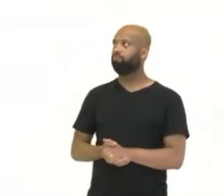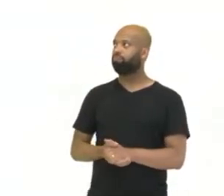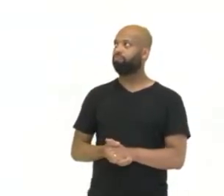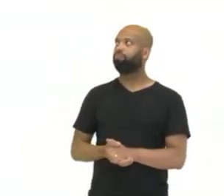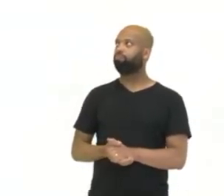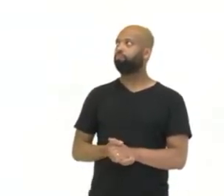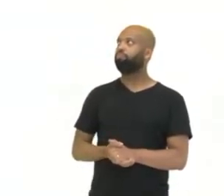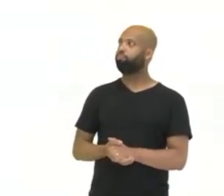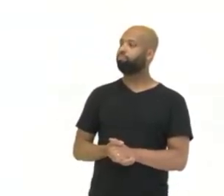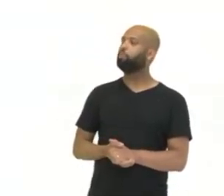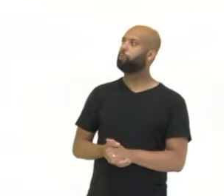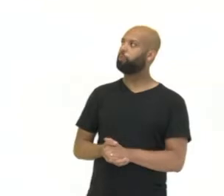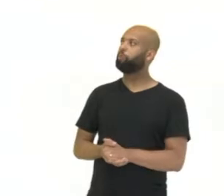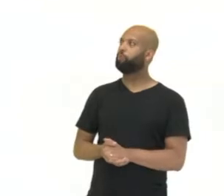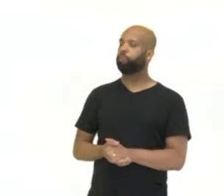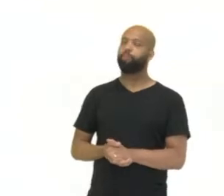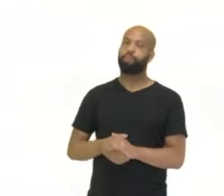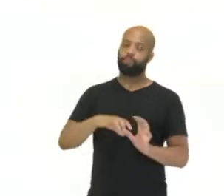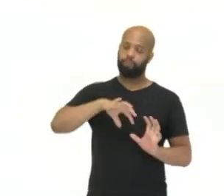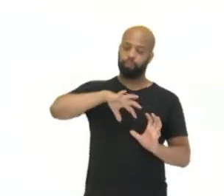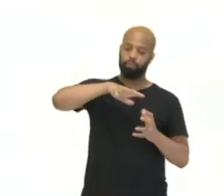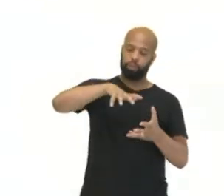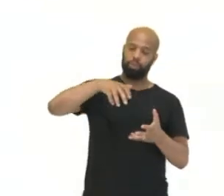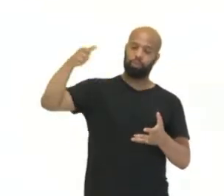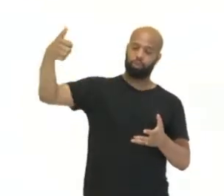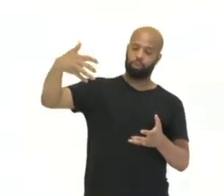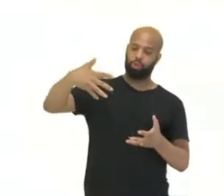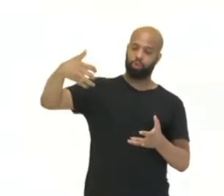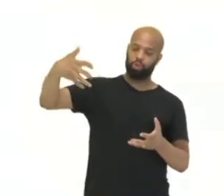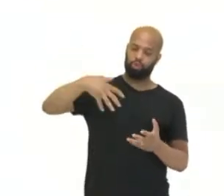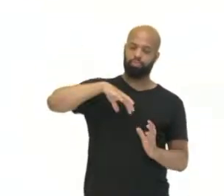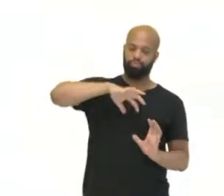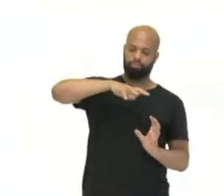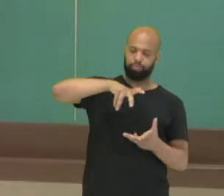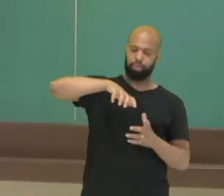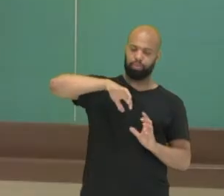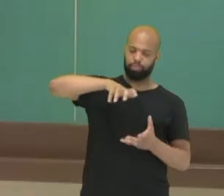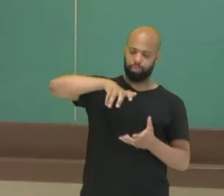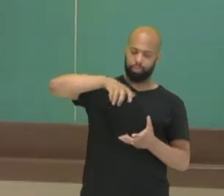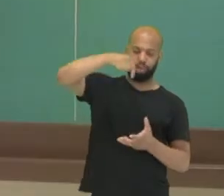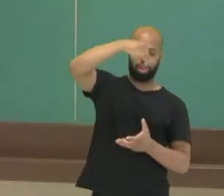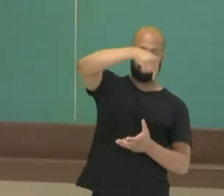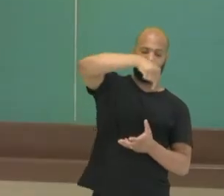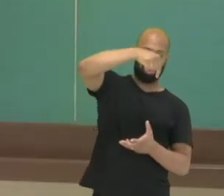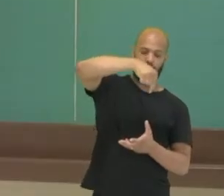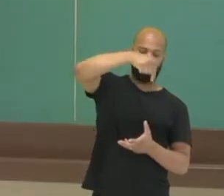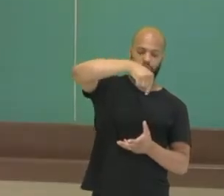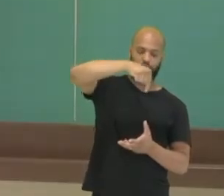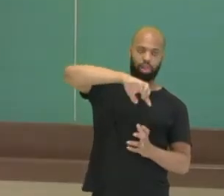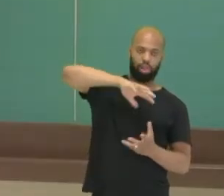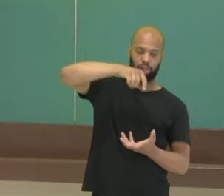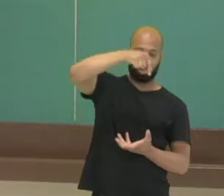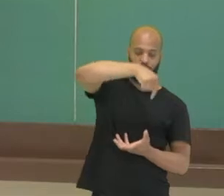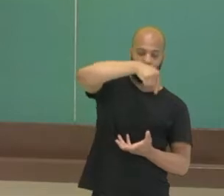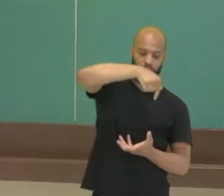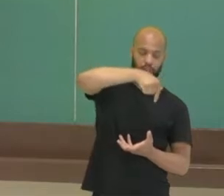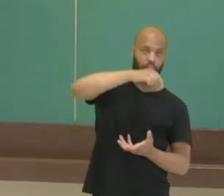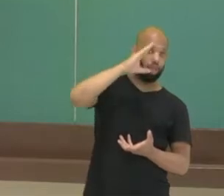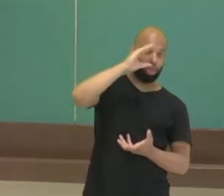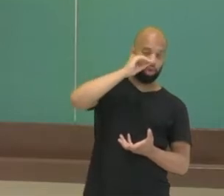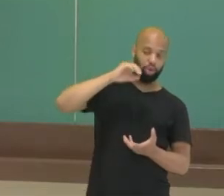recebe luz, enquanto a Terra vai girando em torno dela mesma, o que está para trás é noite e o que está para frente é